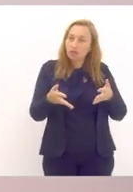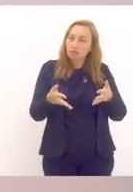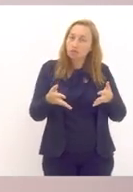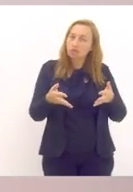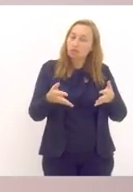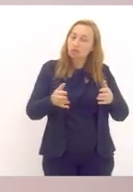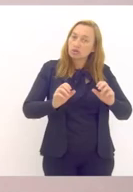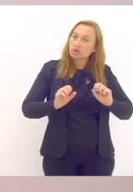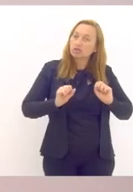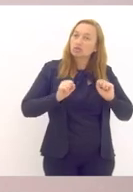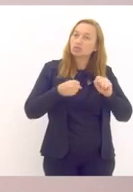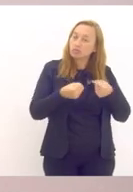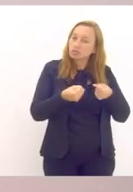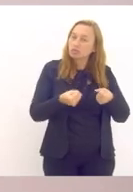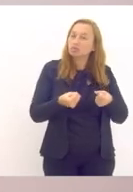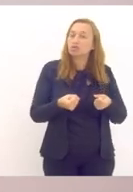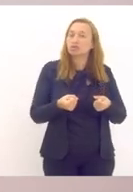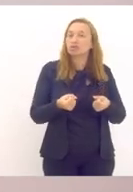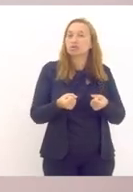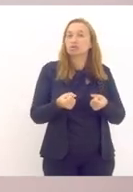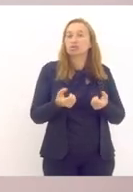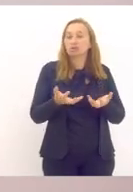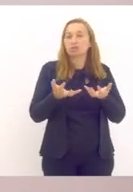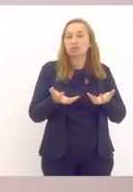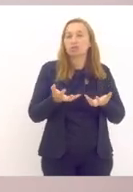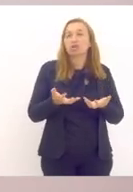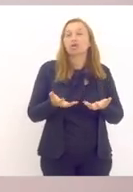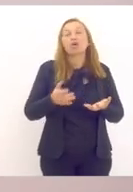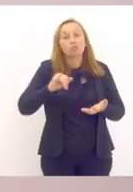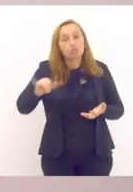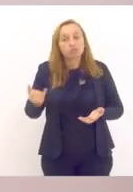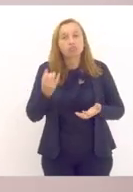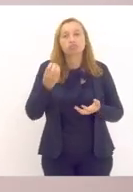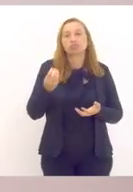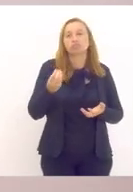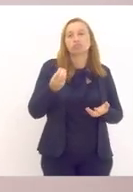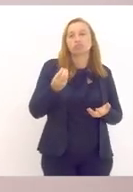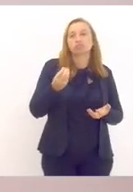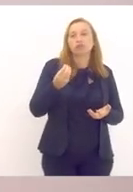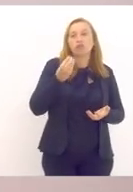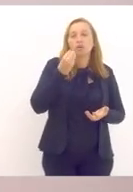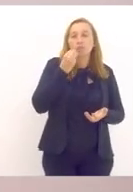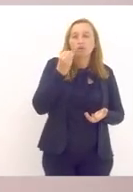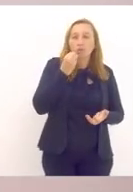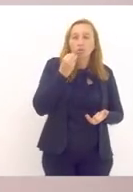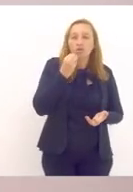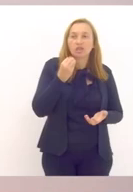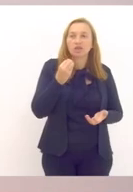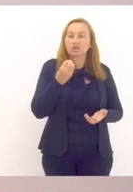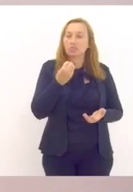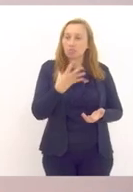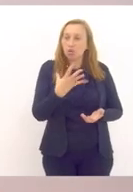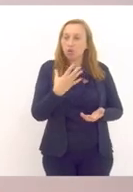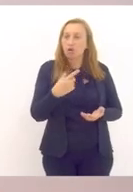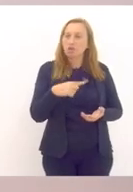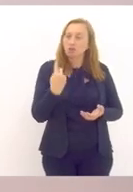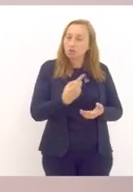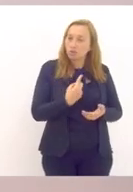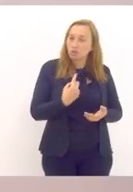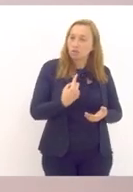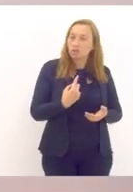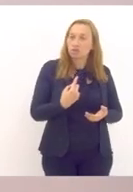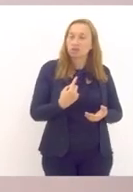buscando. E, senhores, eu acho que é uma oportunidade de ouro para o Estado do Rio de Janeiro, porque nós temos tudo para sermos os